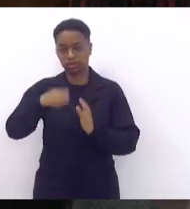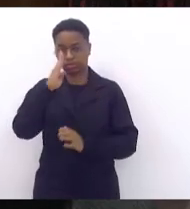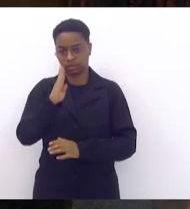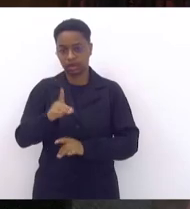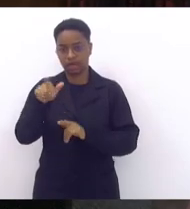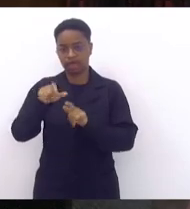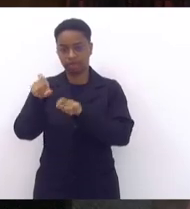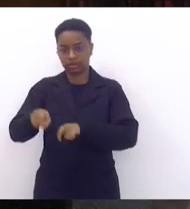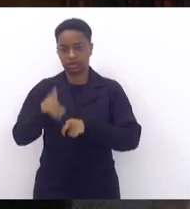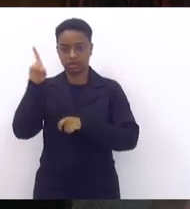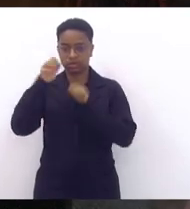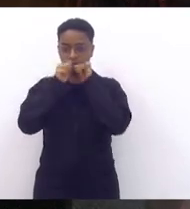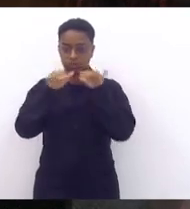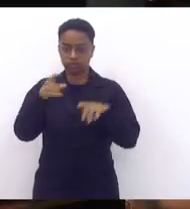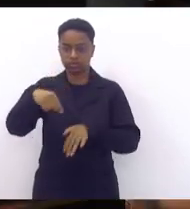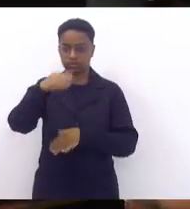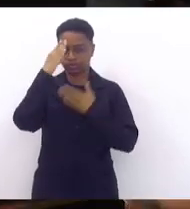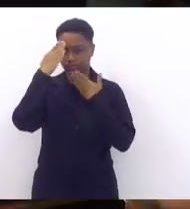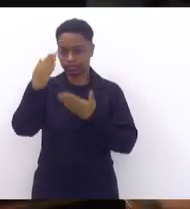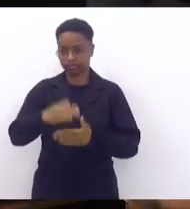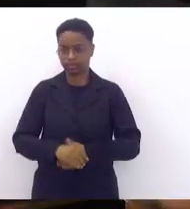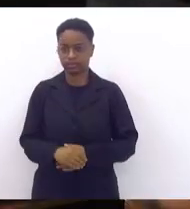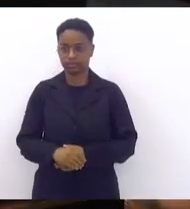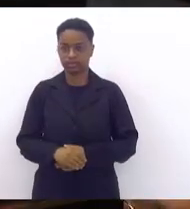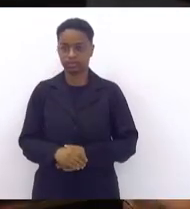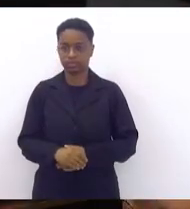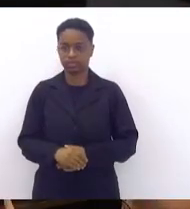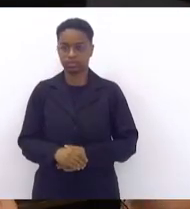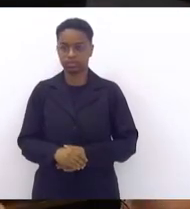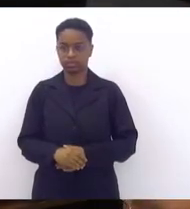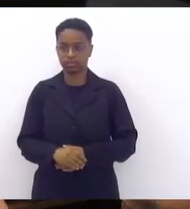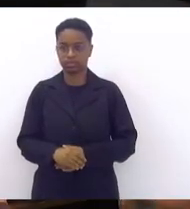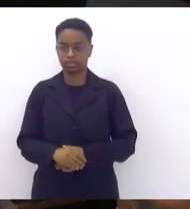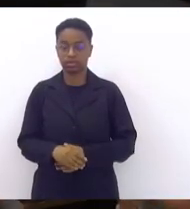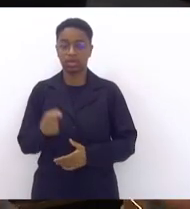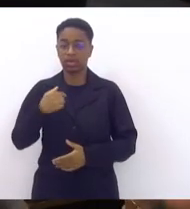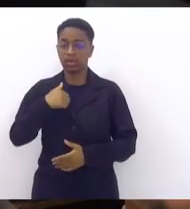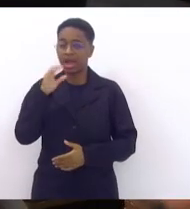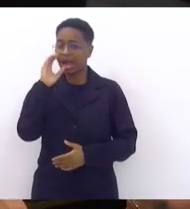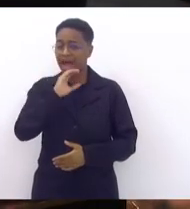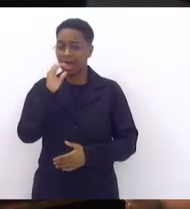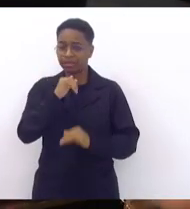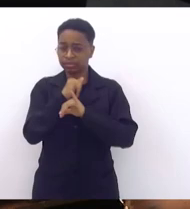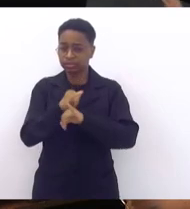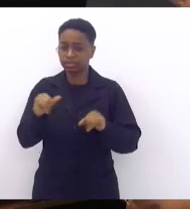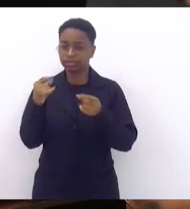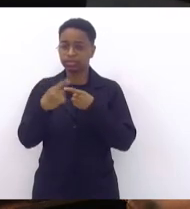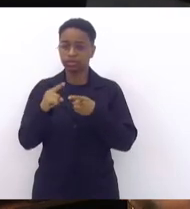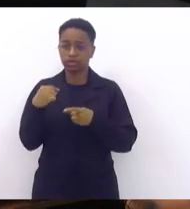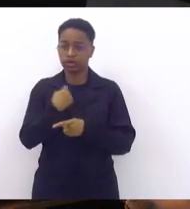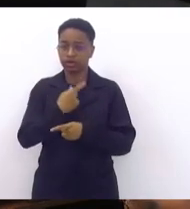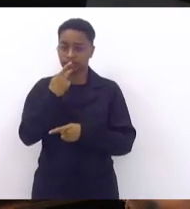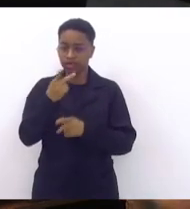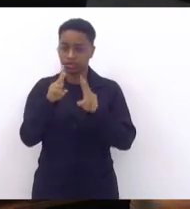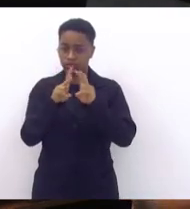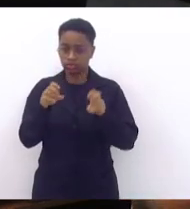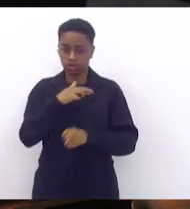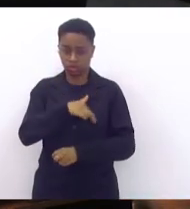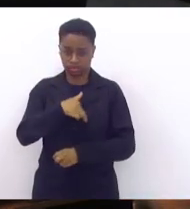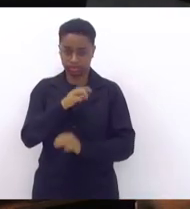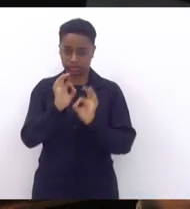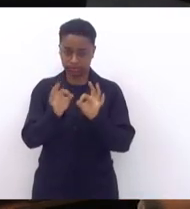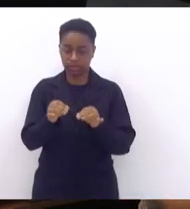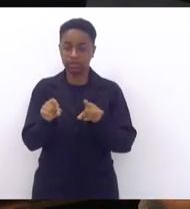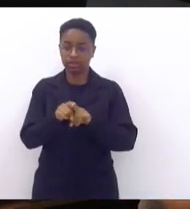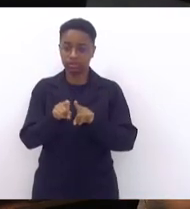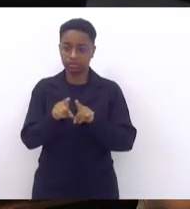Deus abençoe a todos. Obrigado. 30 segundinhos, deputada, da ordem. Dani. Muito rapidamente, já que nós falamos muito de religiosidade e